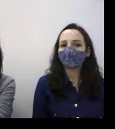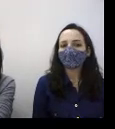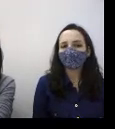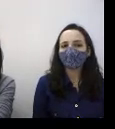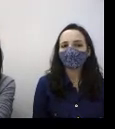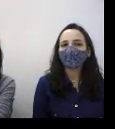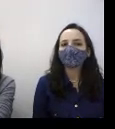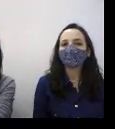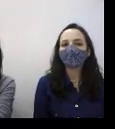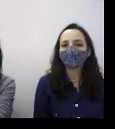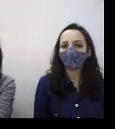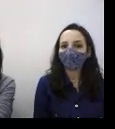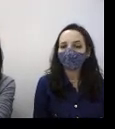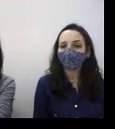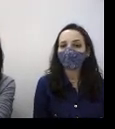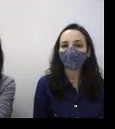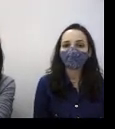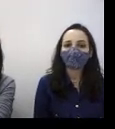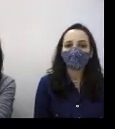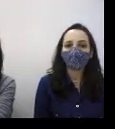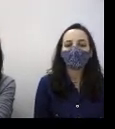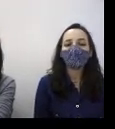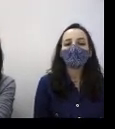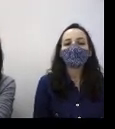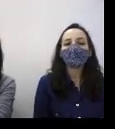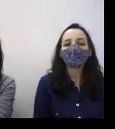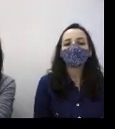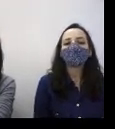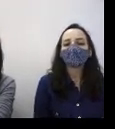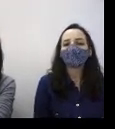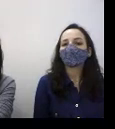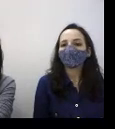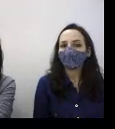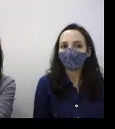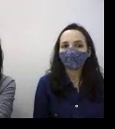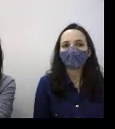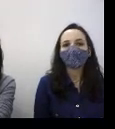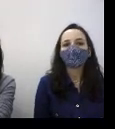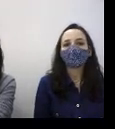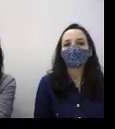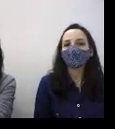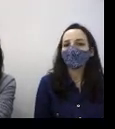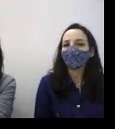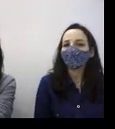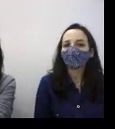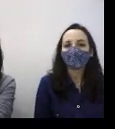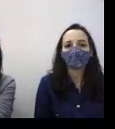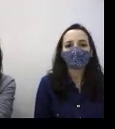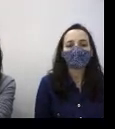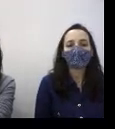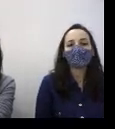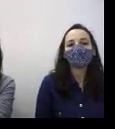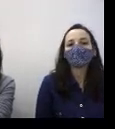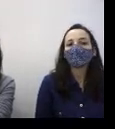que é a depressão, né? Quais são os sintomas para a gente se observar e poder aí se ajudar? Então, sentimentos culposos sem